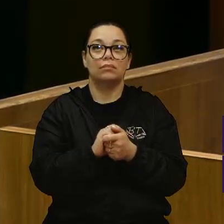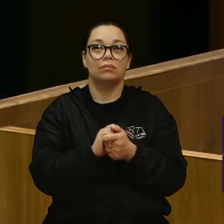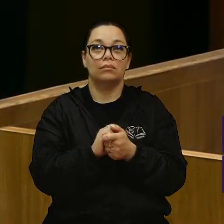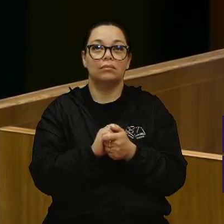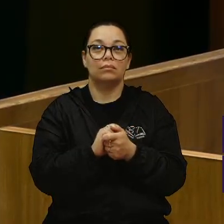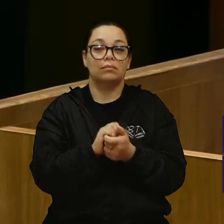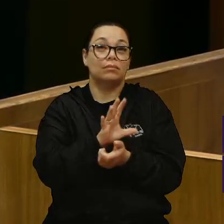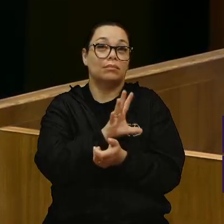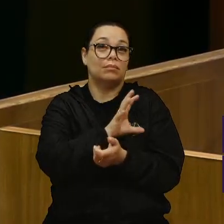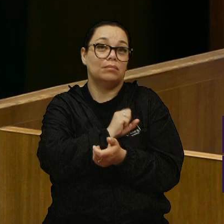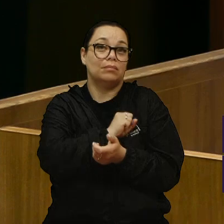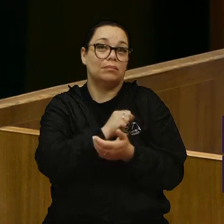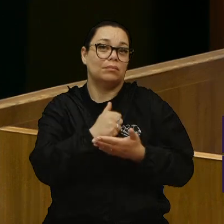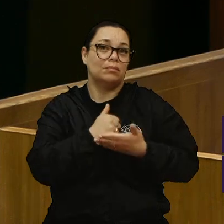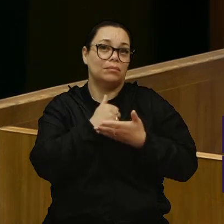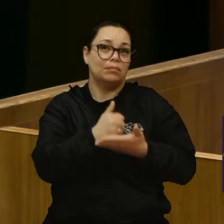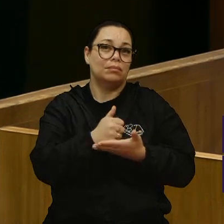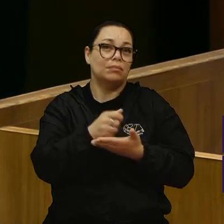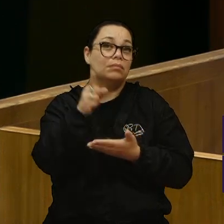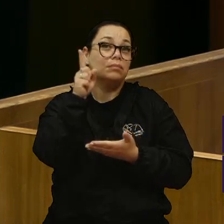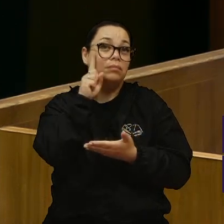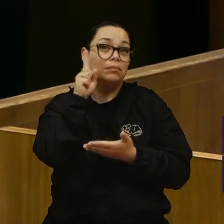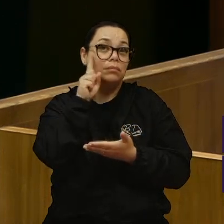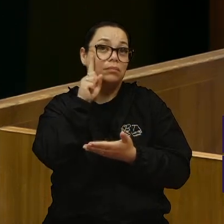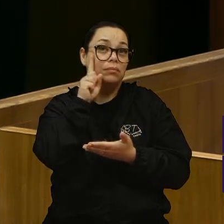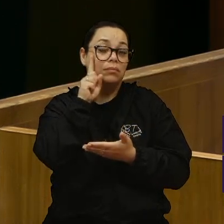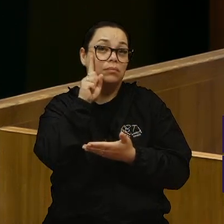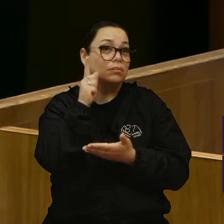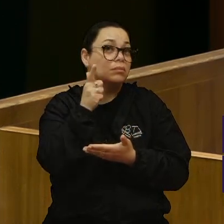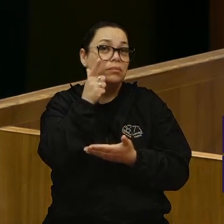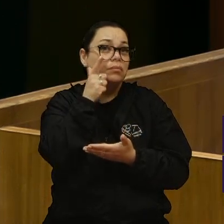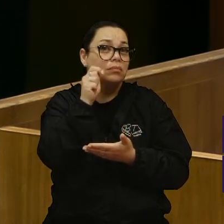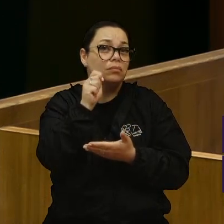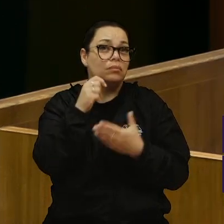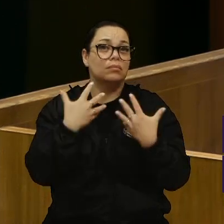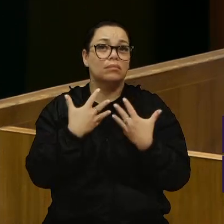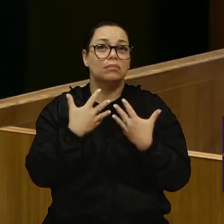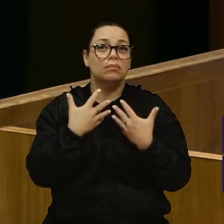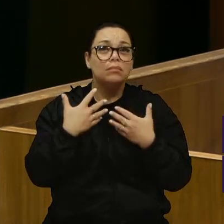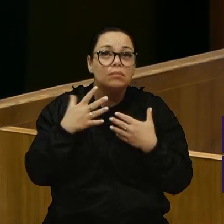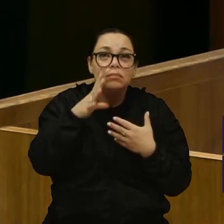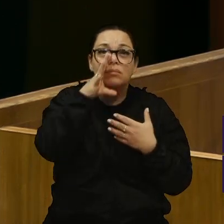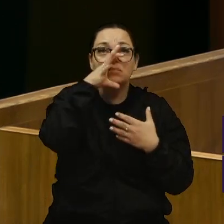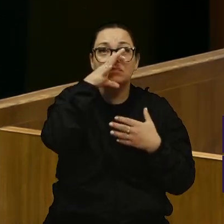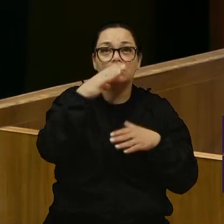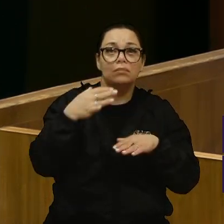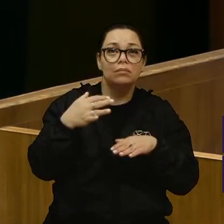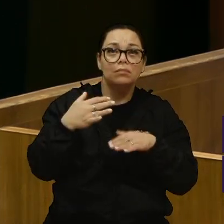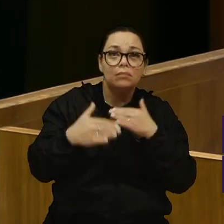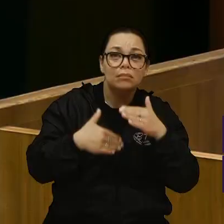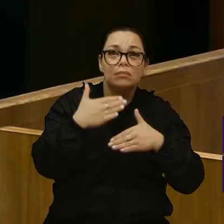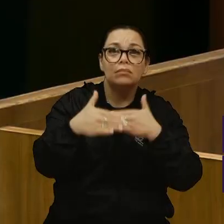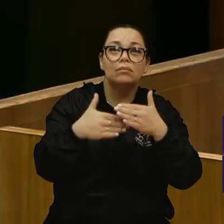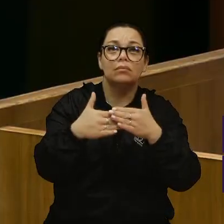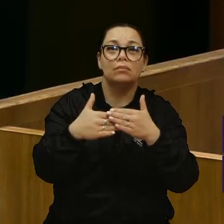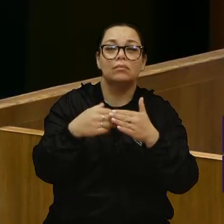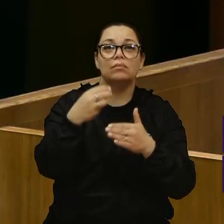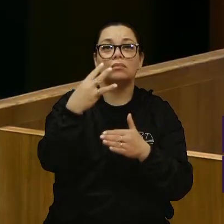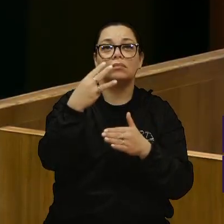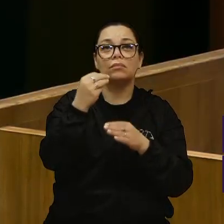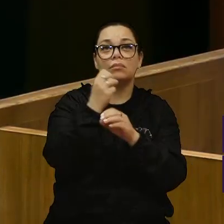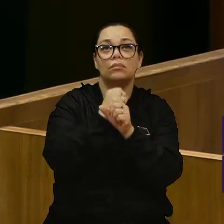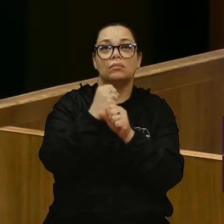esse amor e esse apoio cotidiano, eu não teria sustentado este caminho de mais de 3 décadas